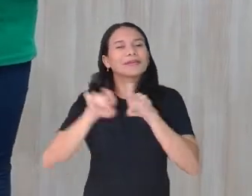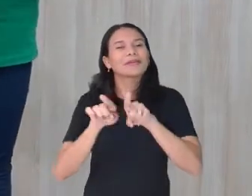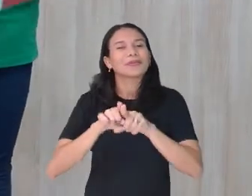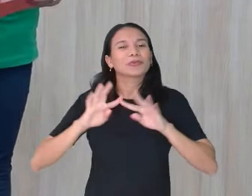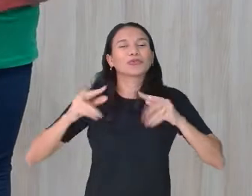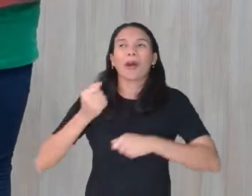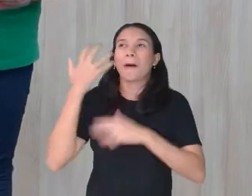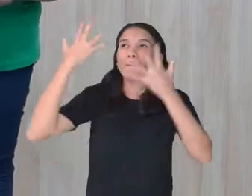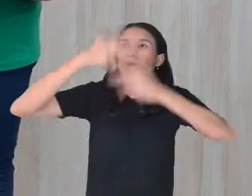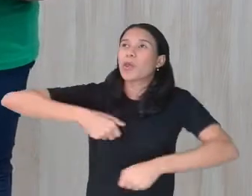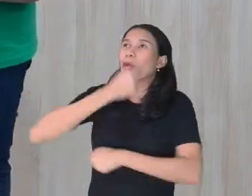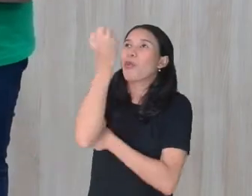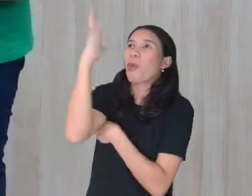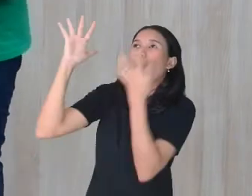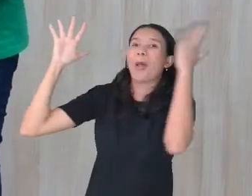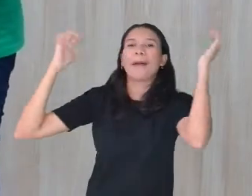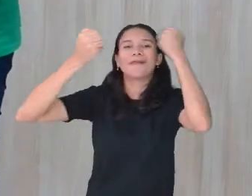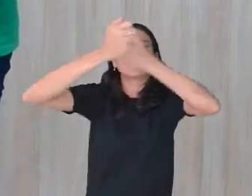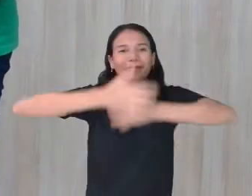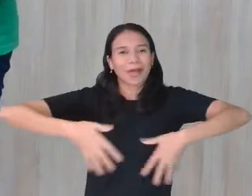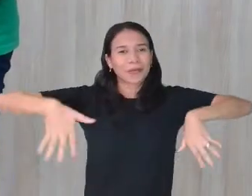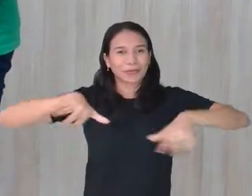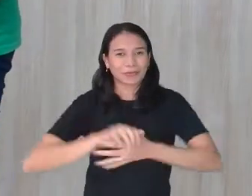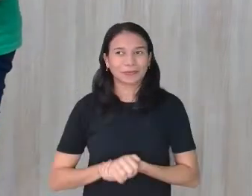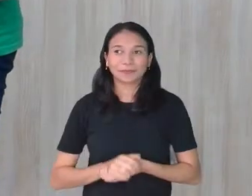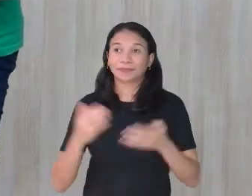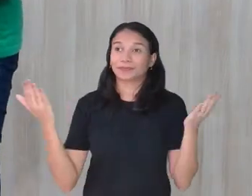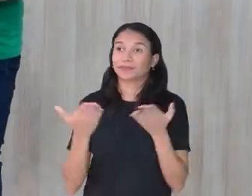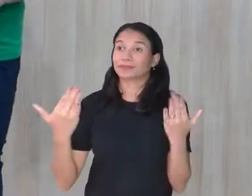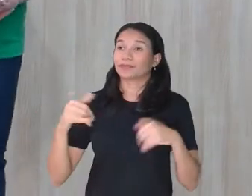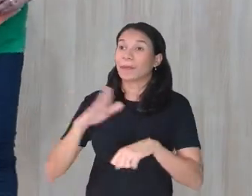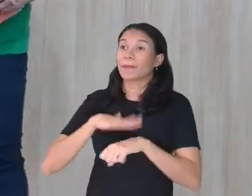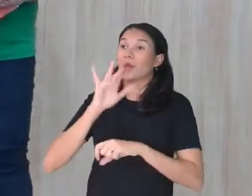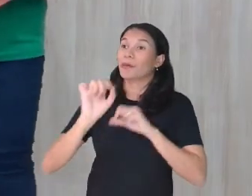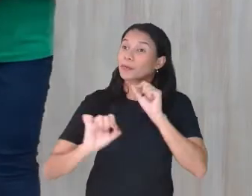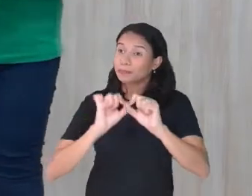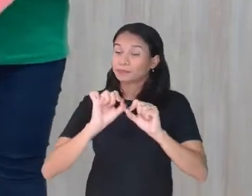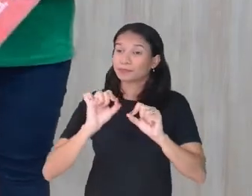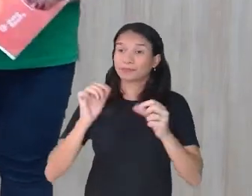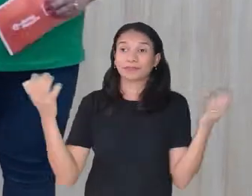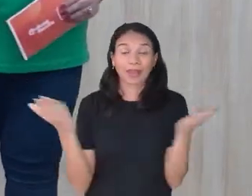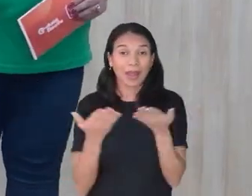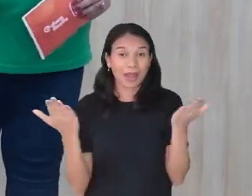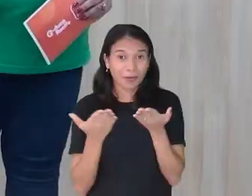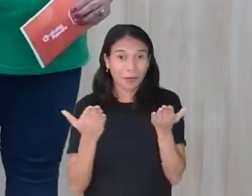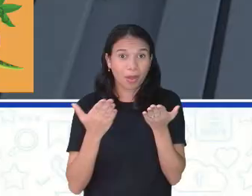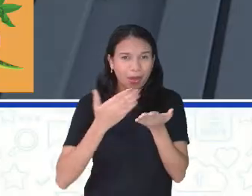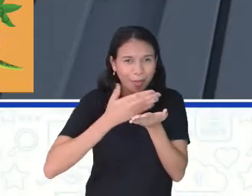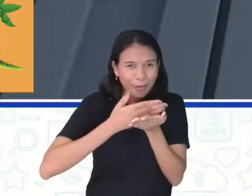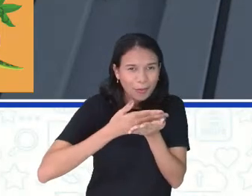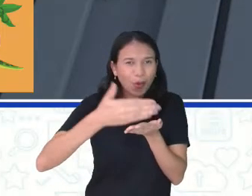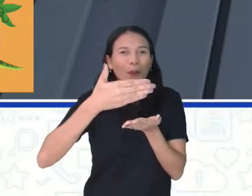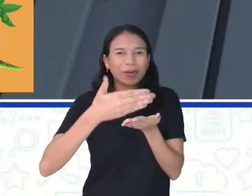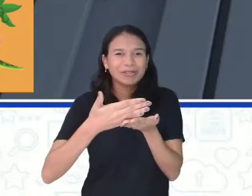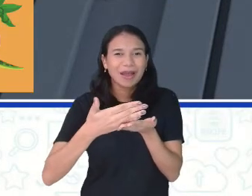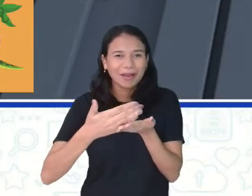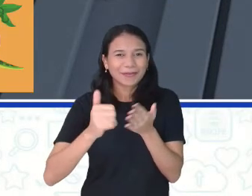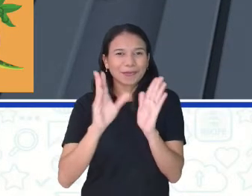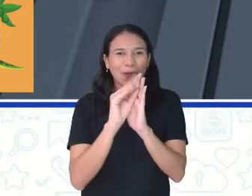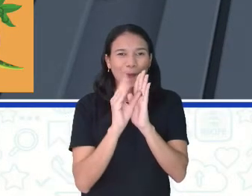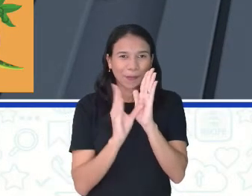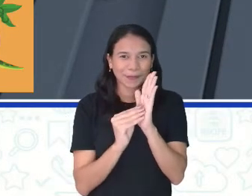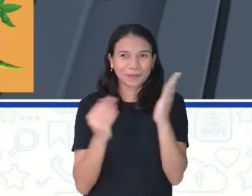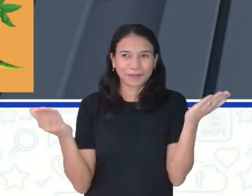toda essa beleza natural. O que é que nós temos mais, né? Nós agora vamos entrar no nosso tema de